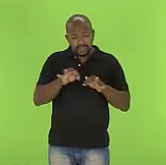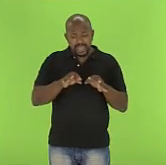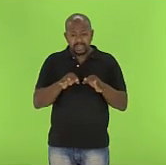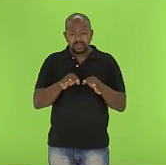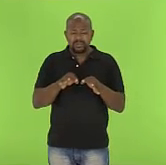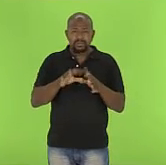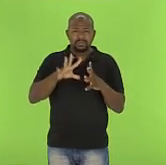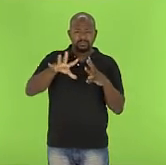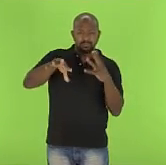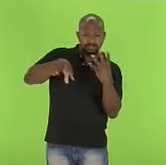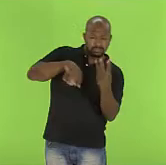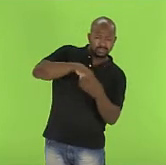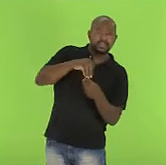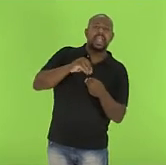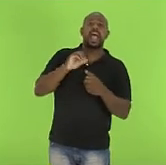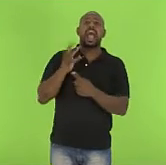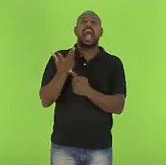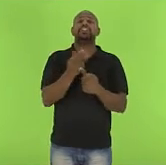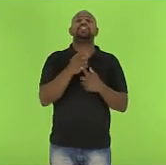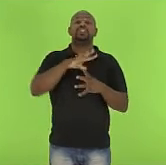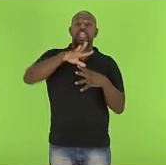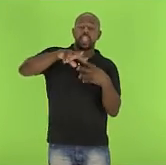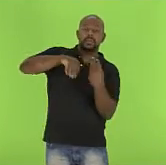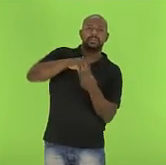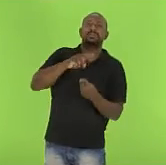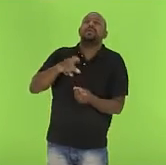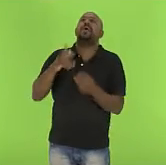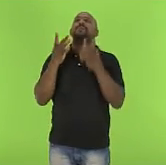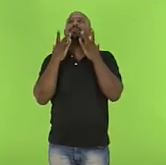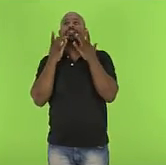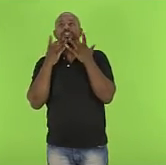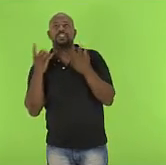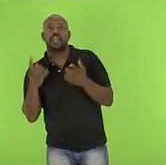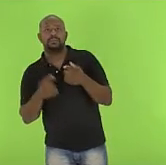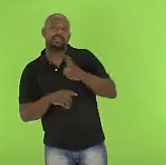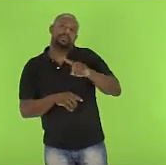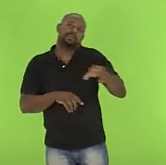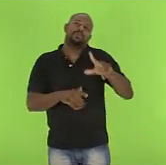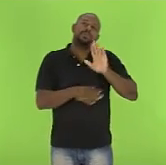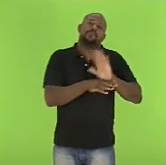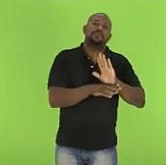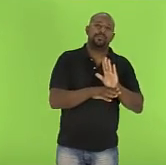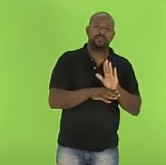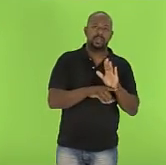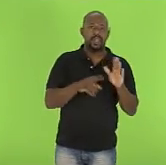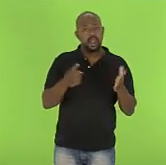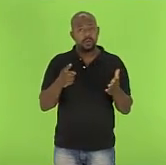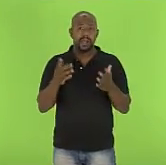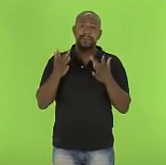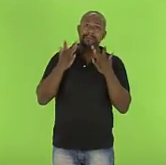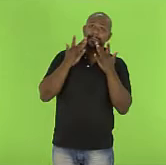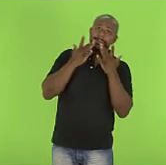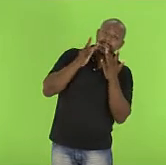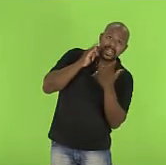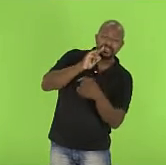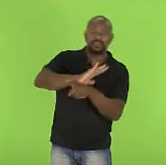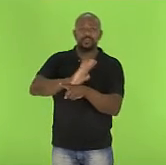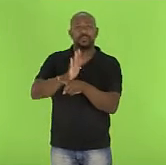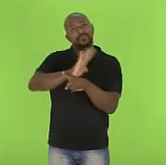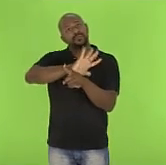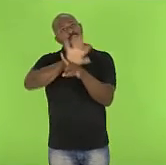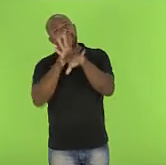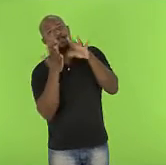um projeto híbrido, né, de arte híbrida, porque não é uma peça de teatro, mas também não é um filme. É uma peça-filme,